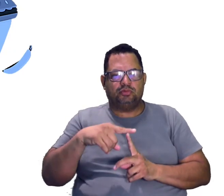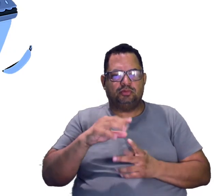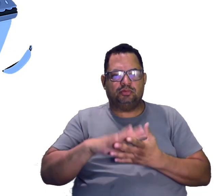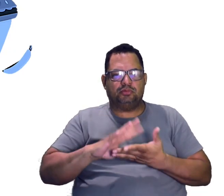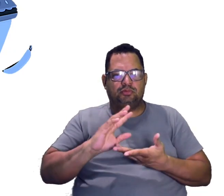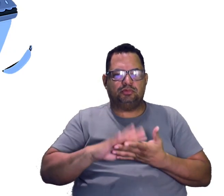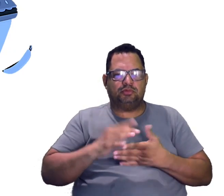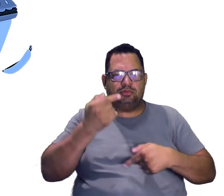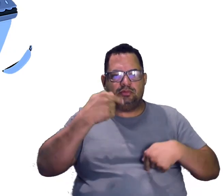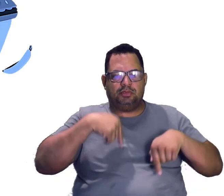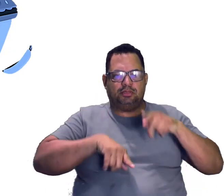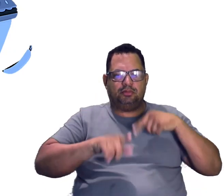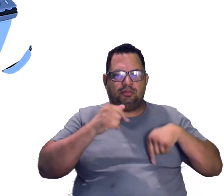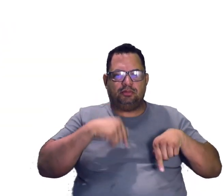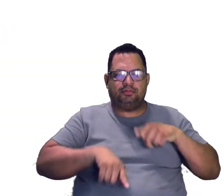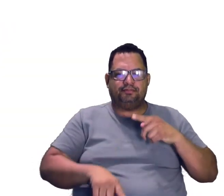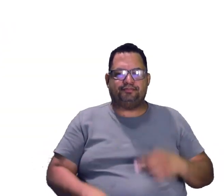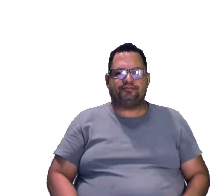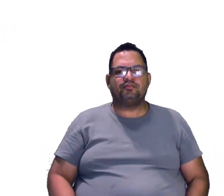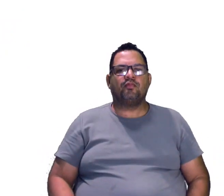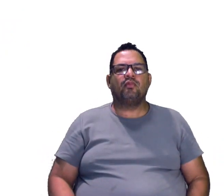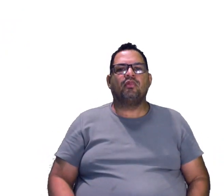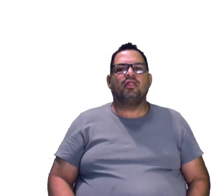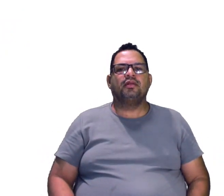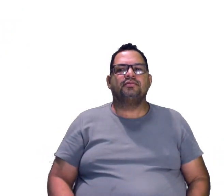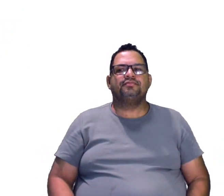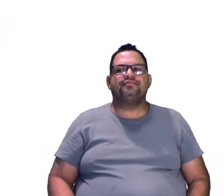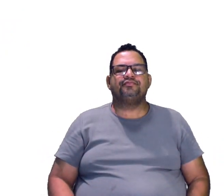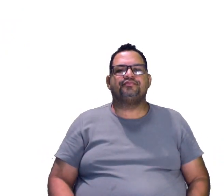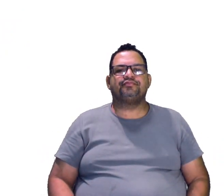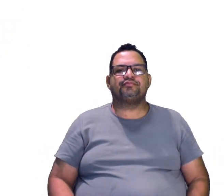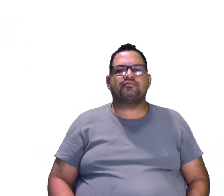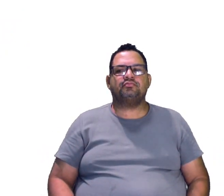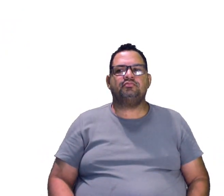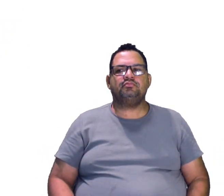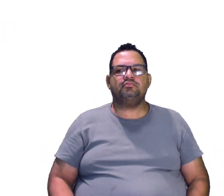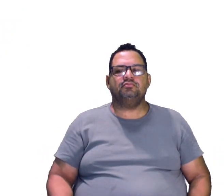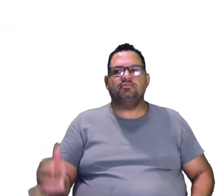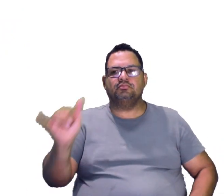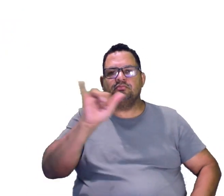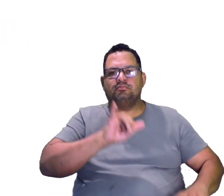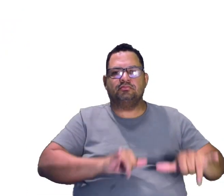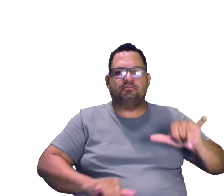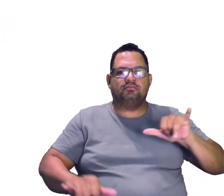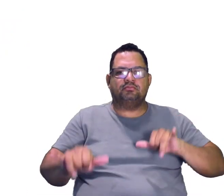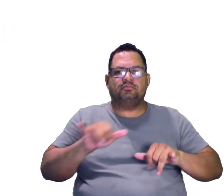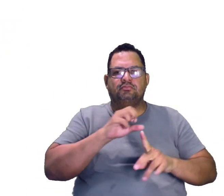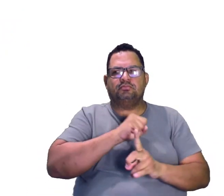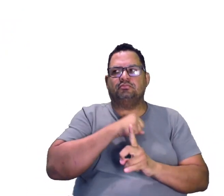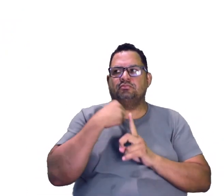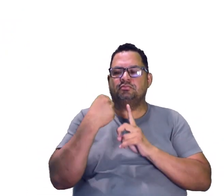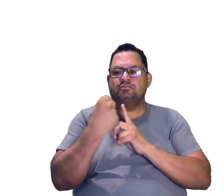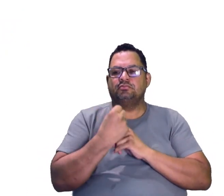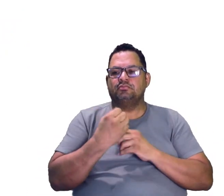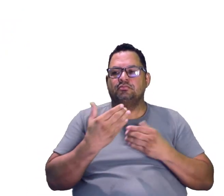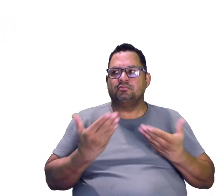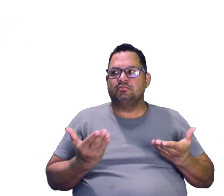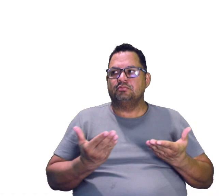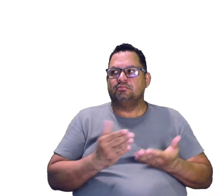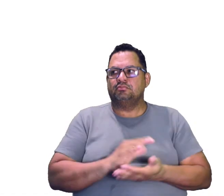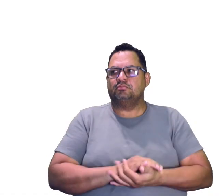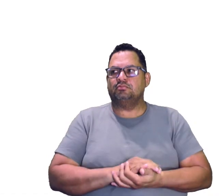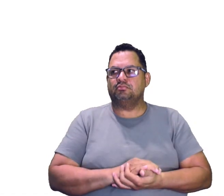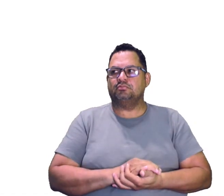metabolismo. E aí, a química e a sociedade, né? O que tem a ver mesmo a química